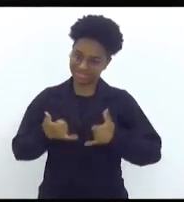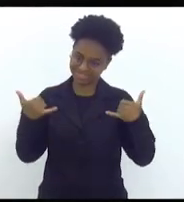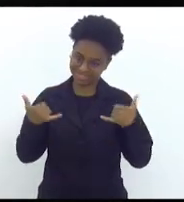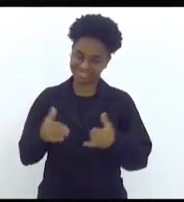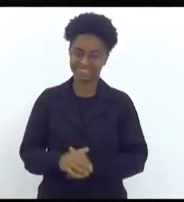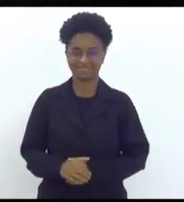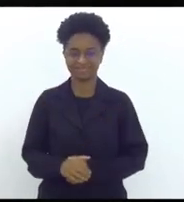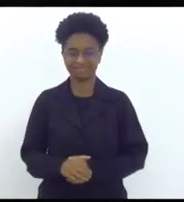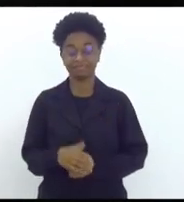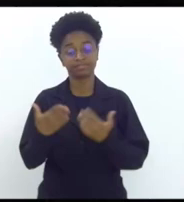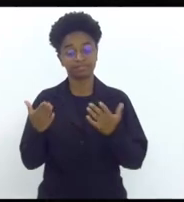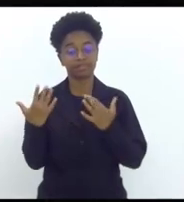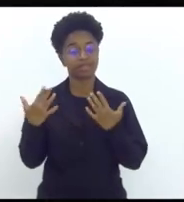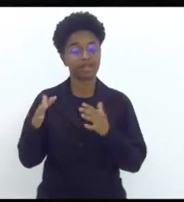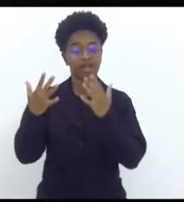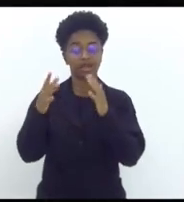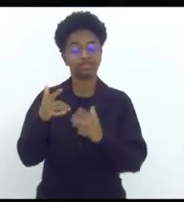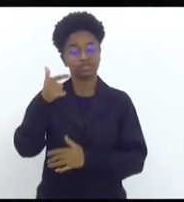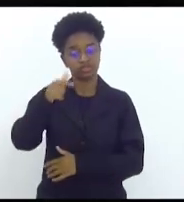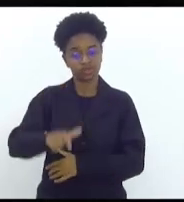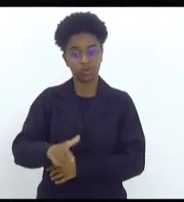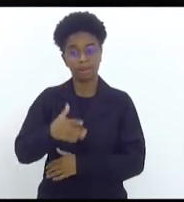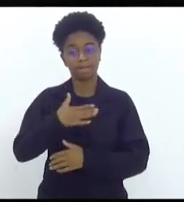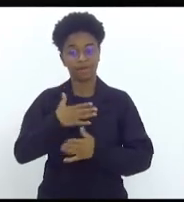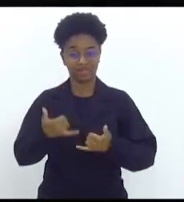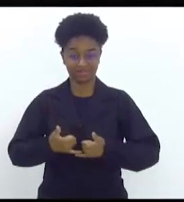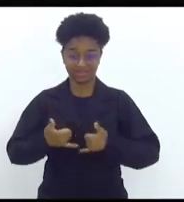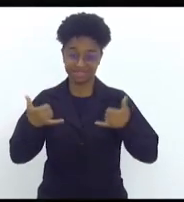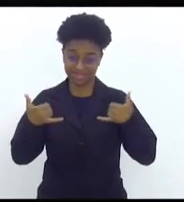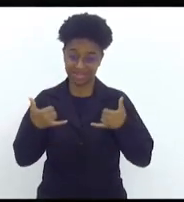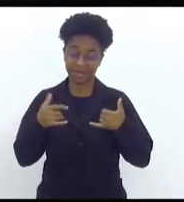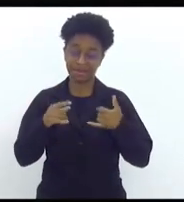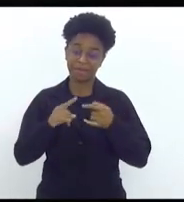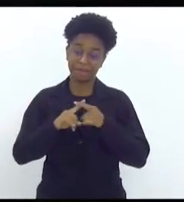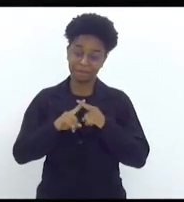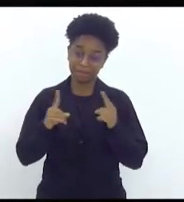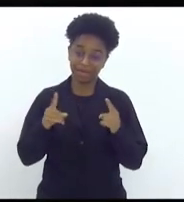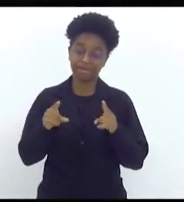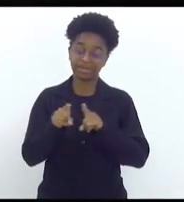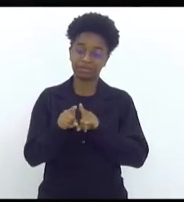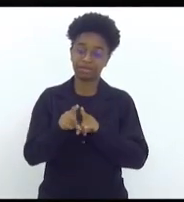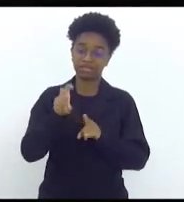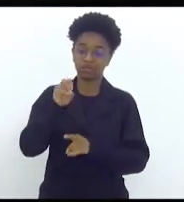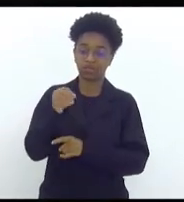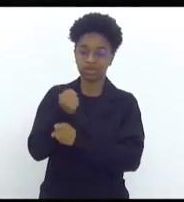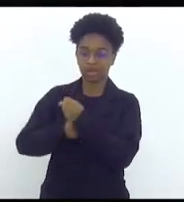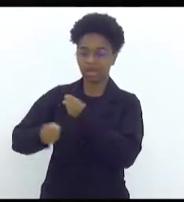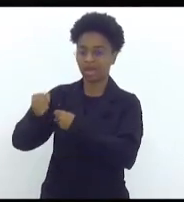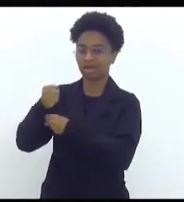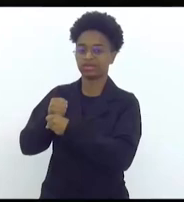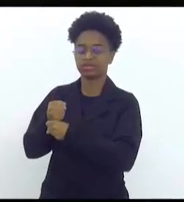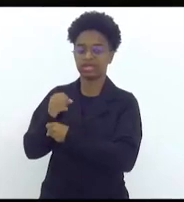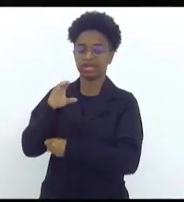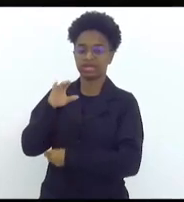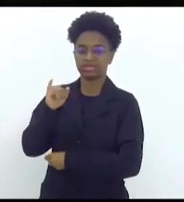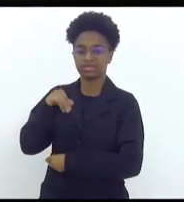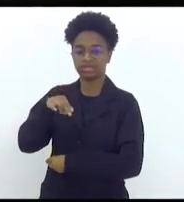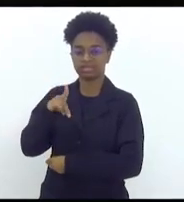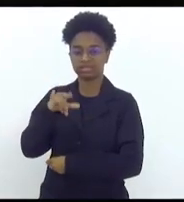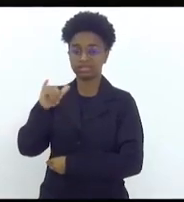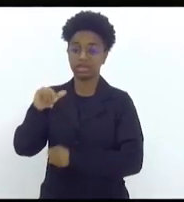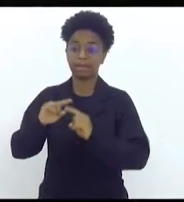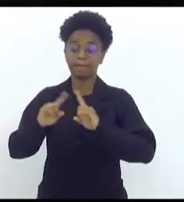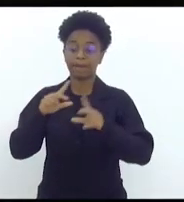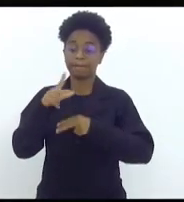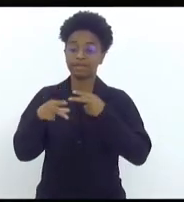e a comemoração novamente o aniversário é meu como já foi de sim dia 50 anos atrás mas o presente é nosso